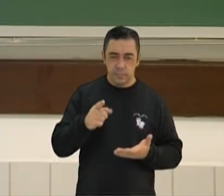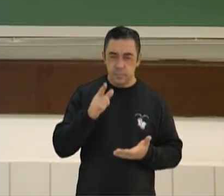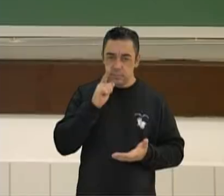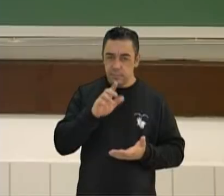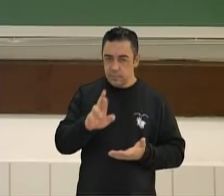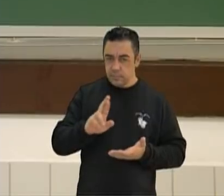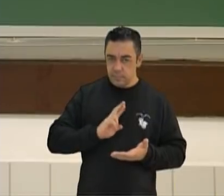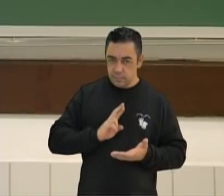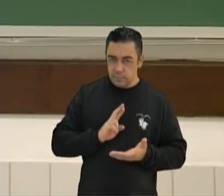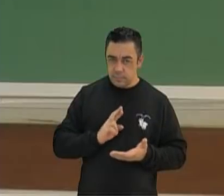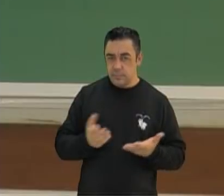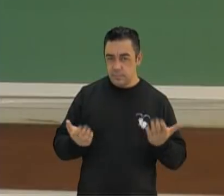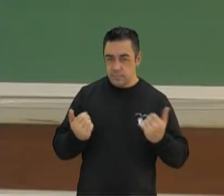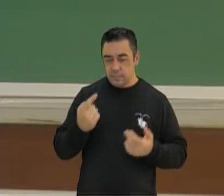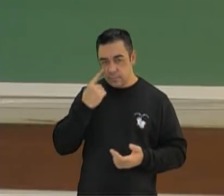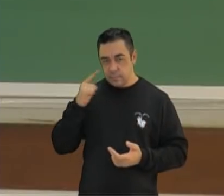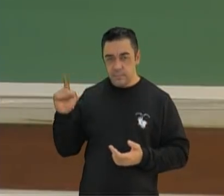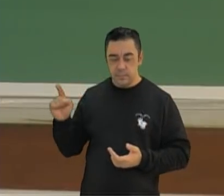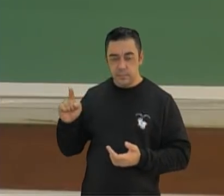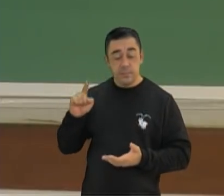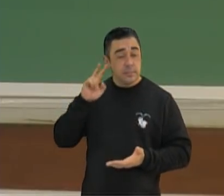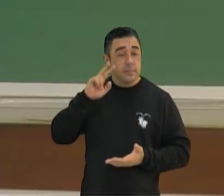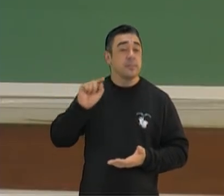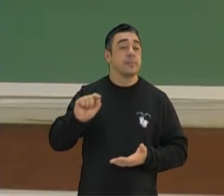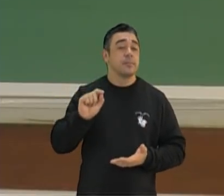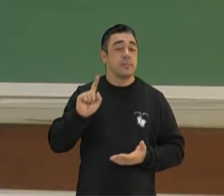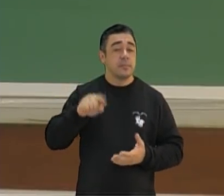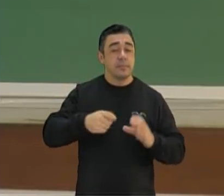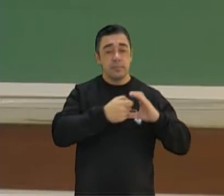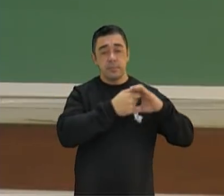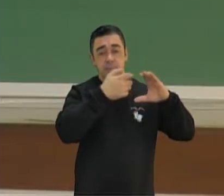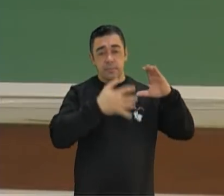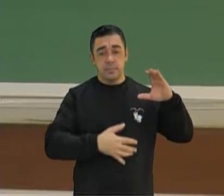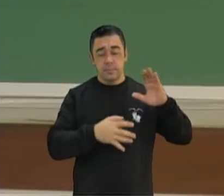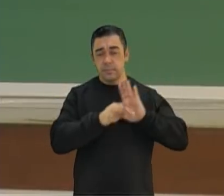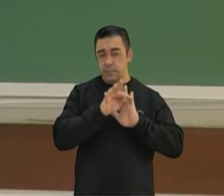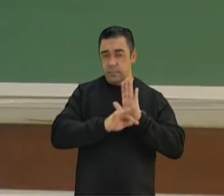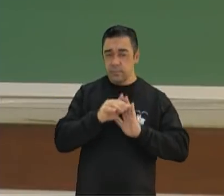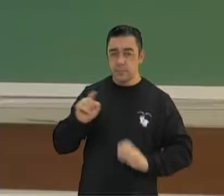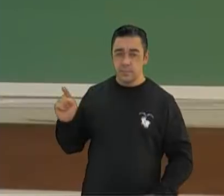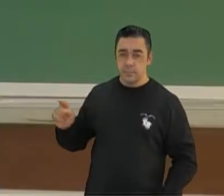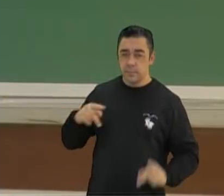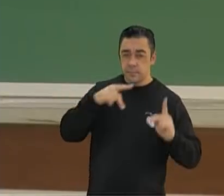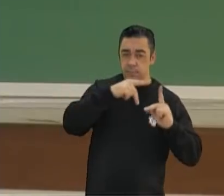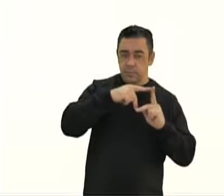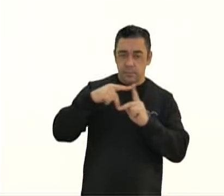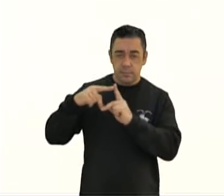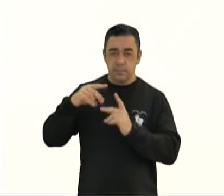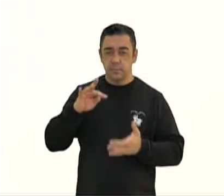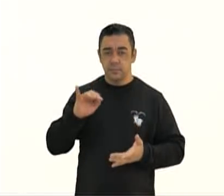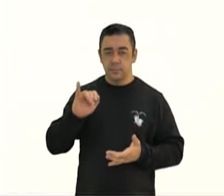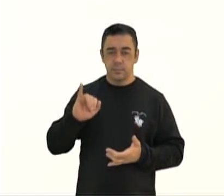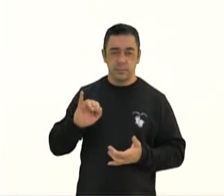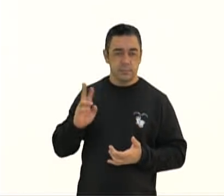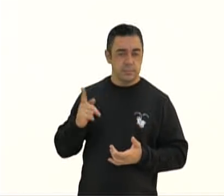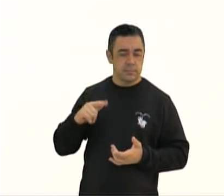Conseguiu responder? Vamos lá? Lembrando, o que caracteriza o texto ao lado como uma tirinha?